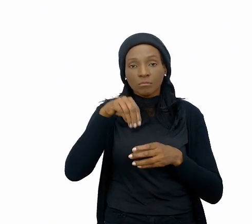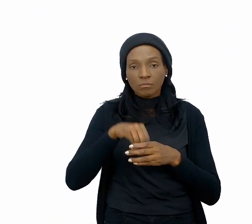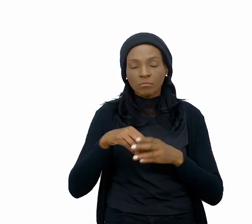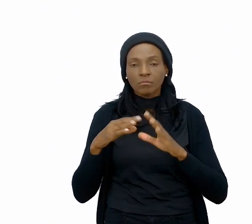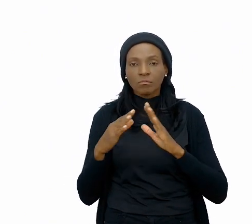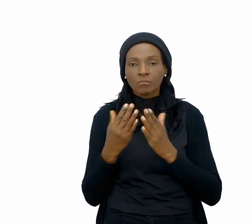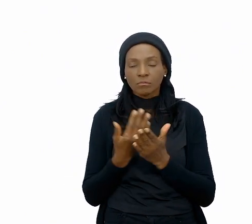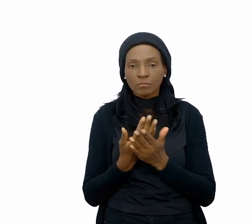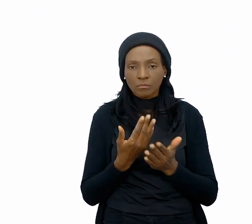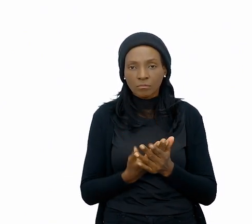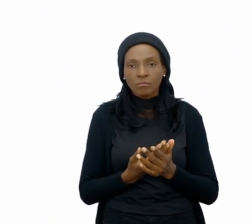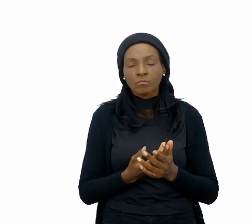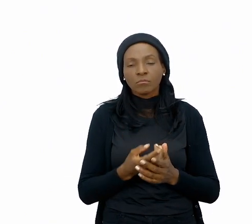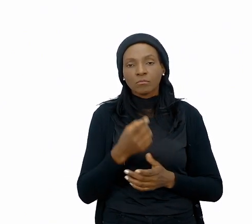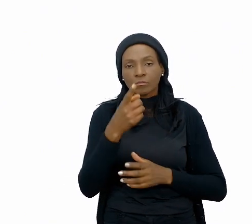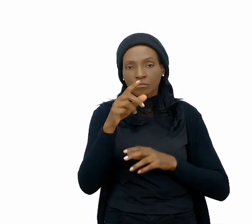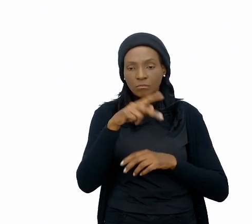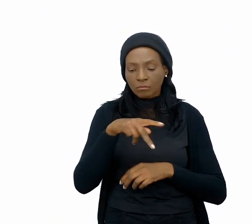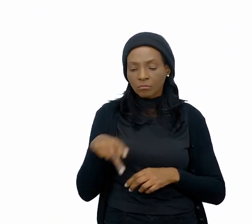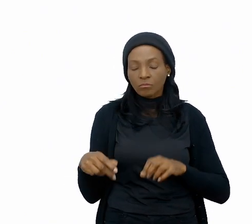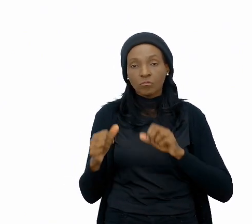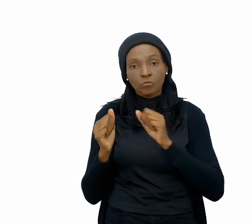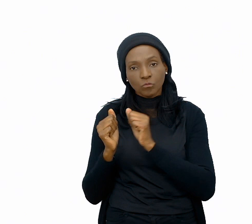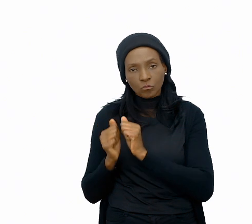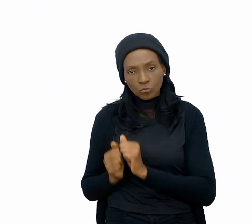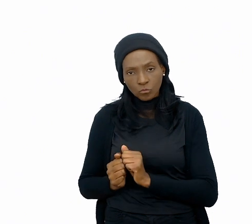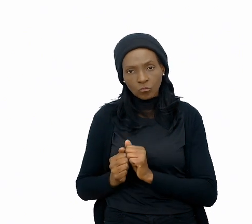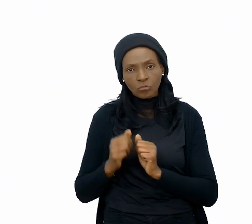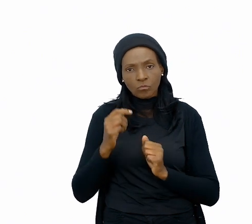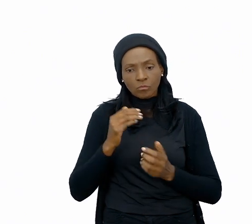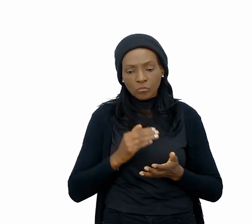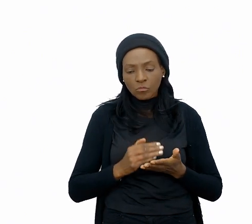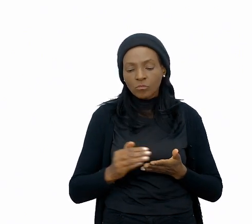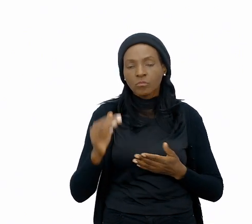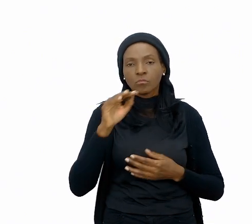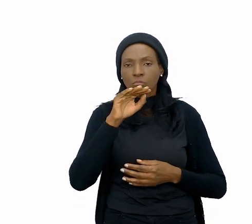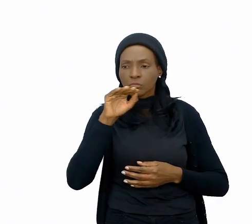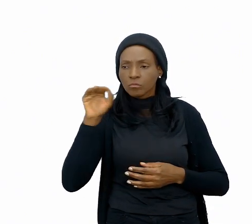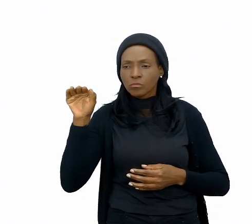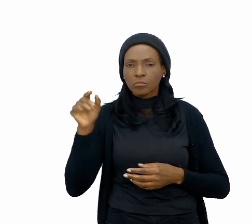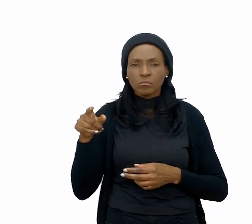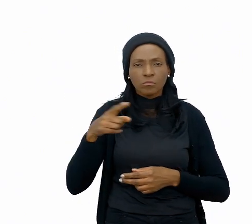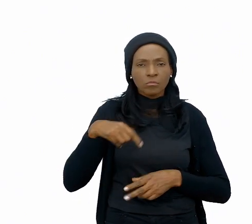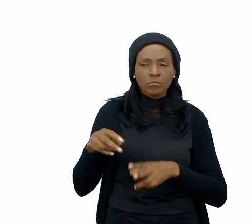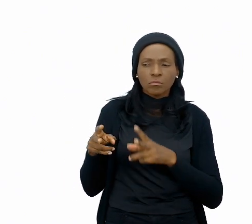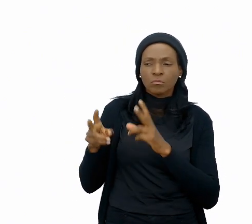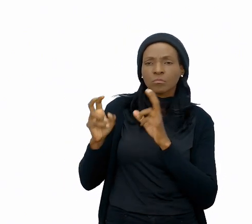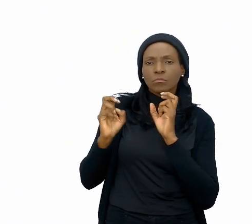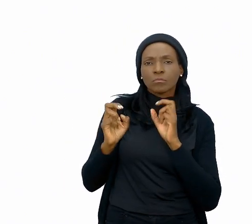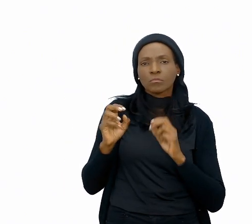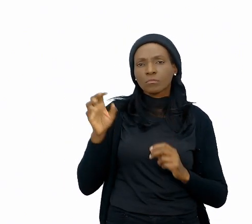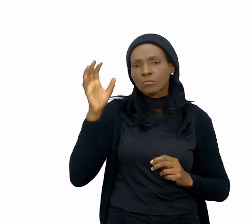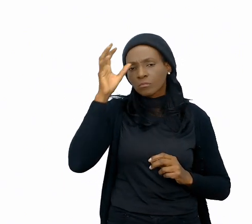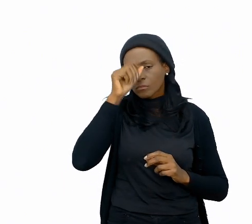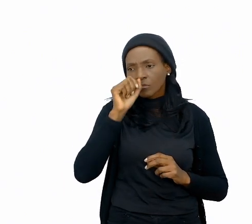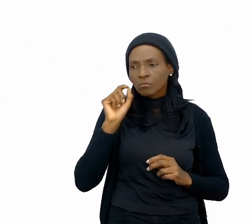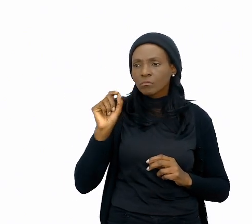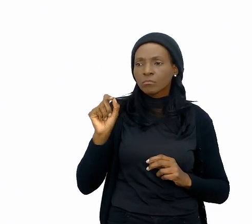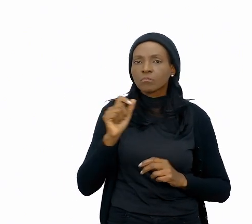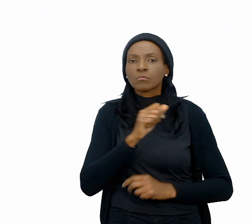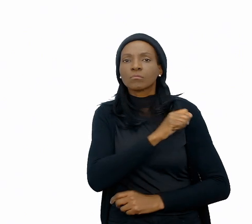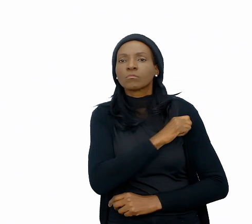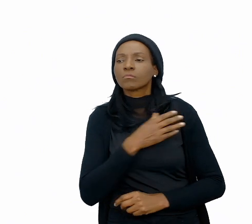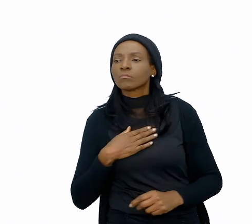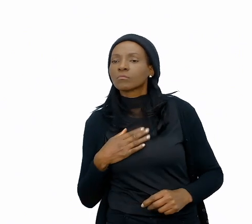aula com vocês, e que a partir desses níveis a gente vai identificando quais são os saberes dos nossos alunos, que a